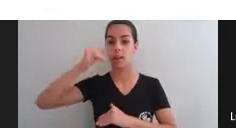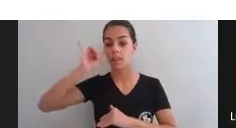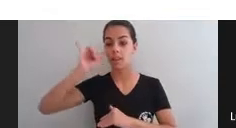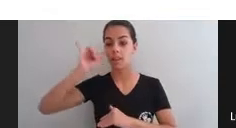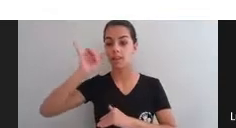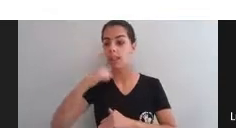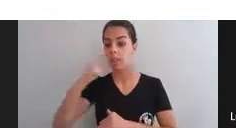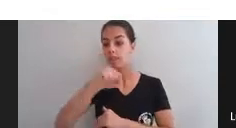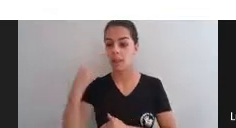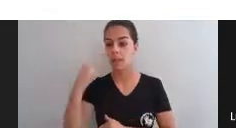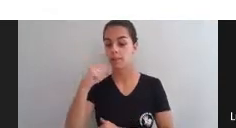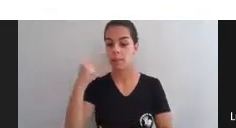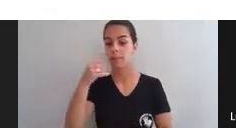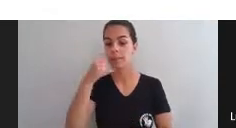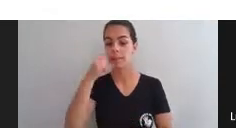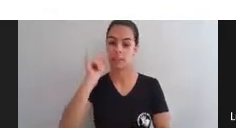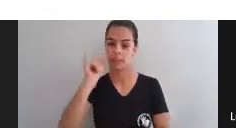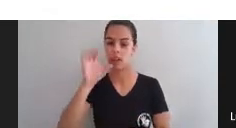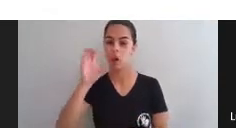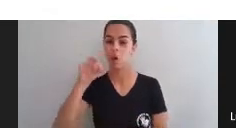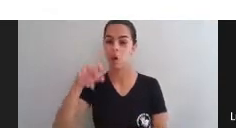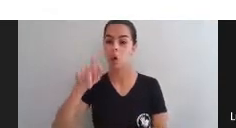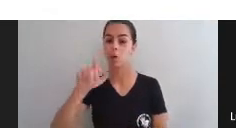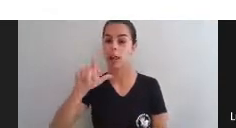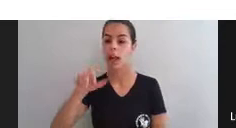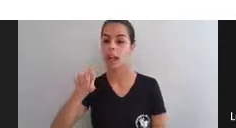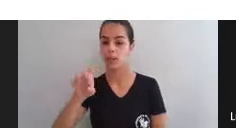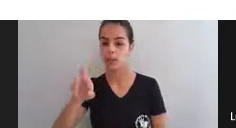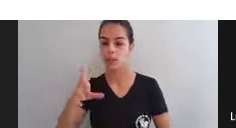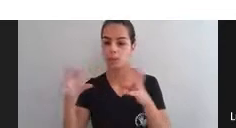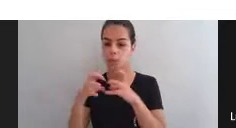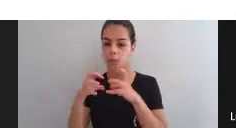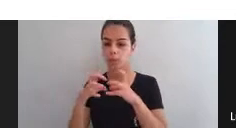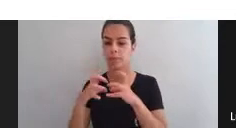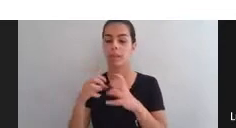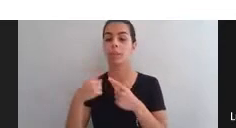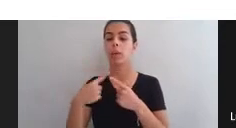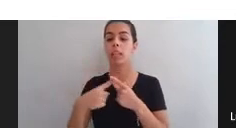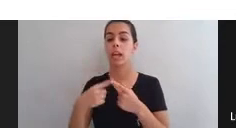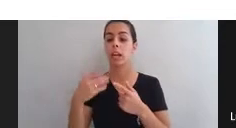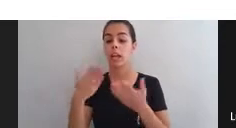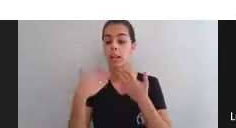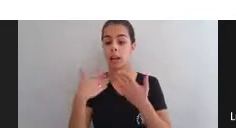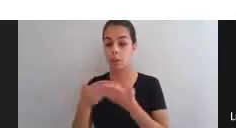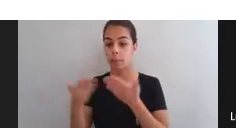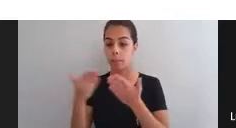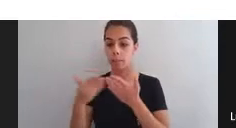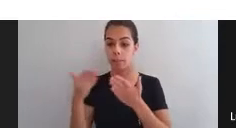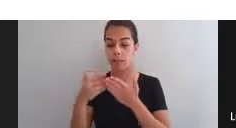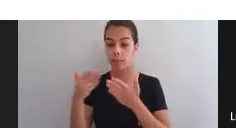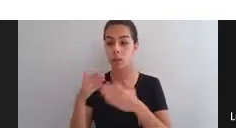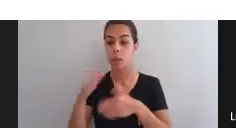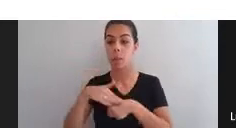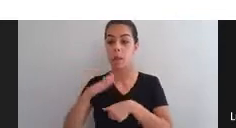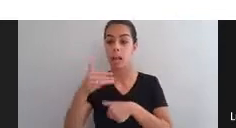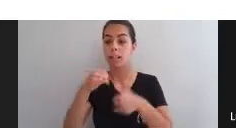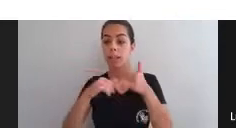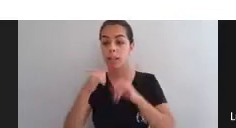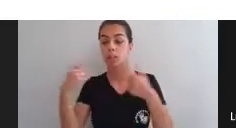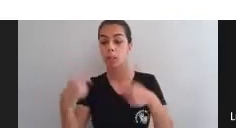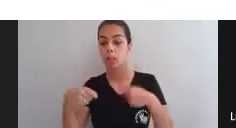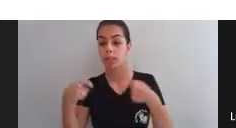muito calor. Porque quanto mais calor ele perder, mais energia a gente vai precisar para fazer ele voltar